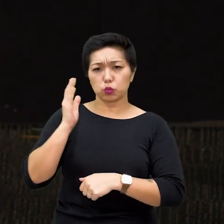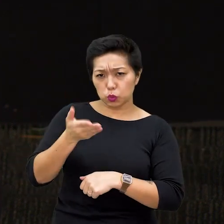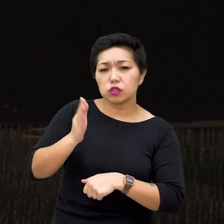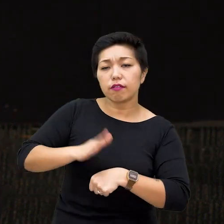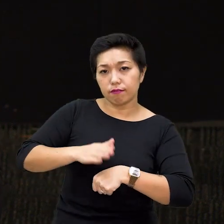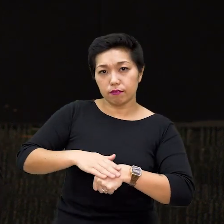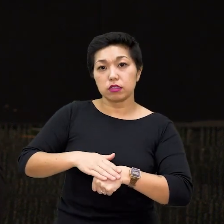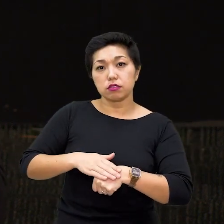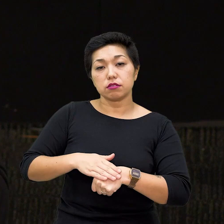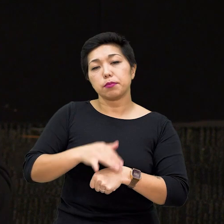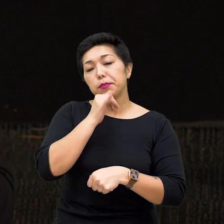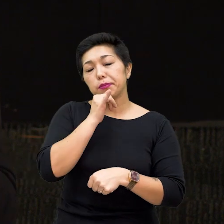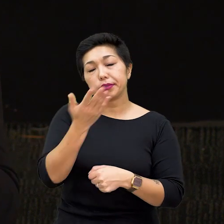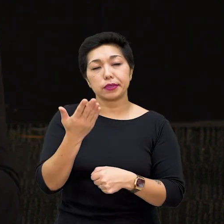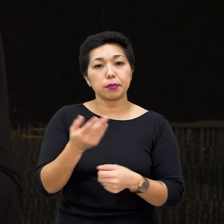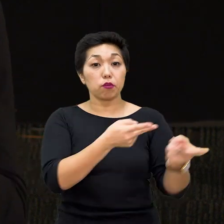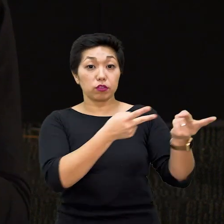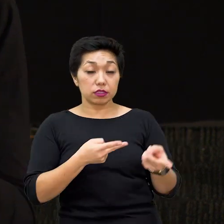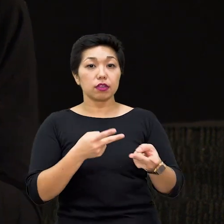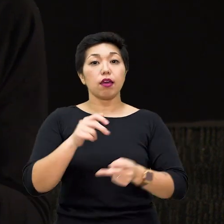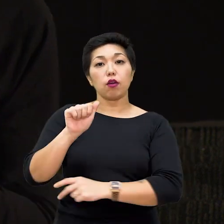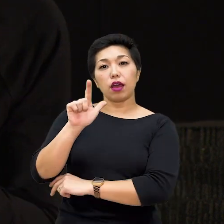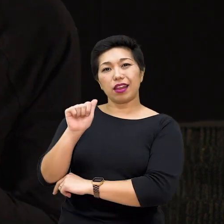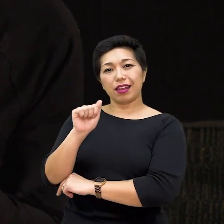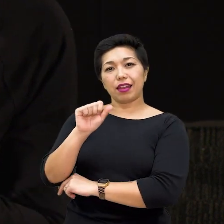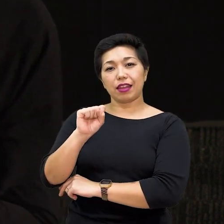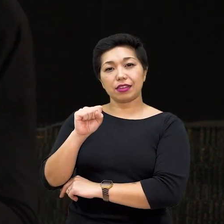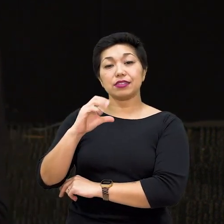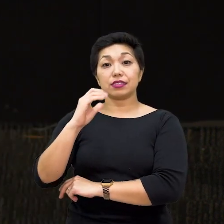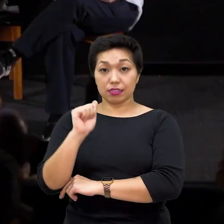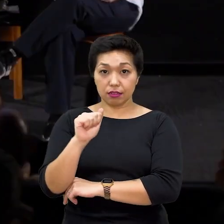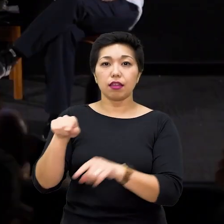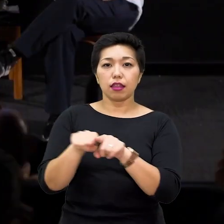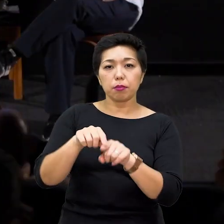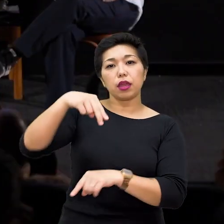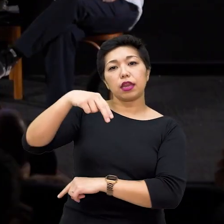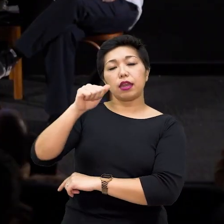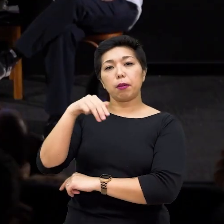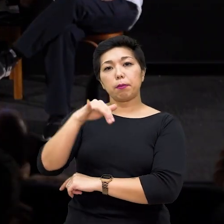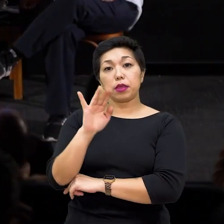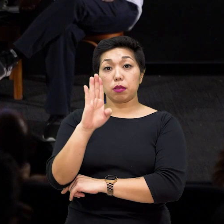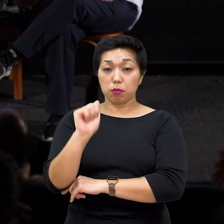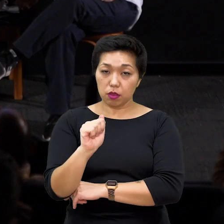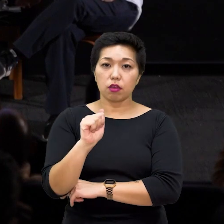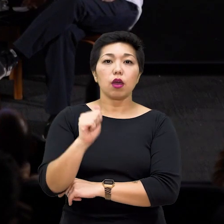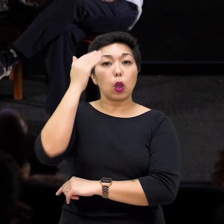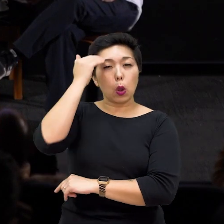realizei, como visitar o Alasca, visitar a Namíbia, a Coreia do Sul, a